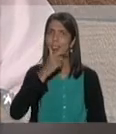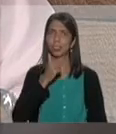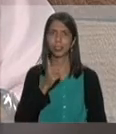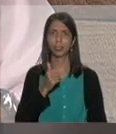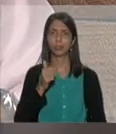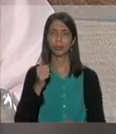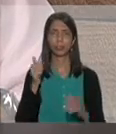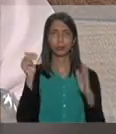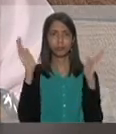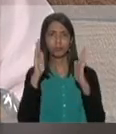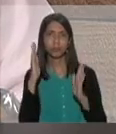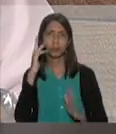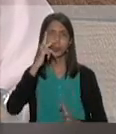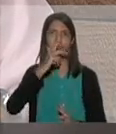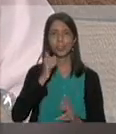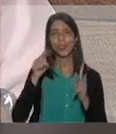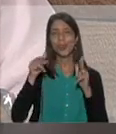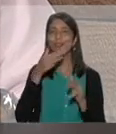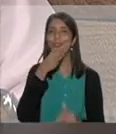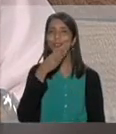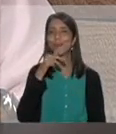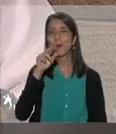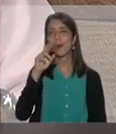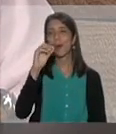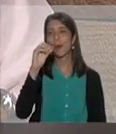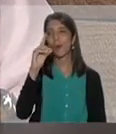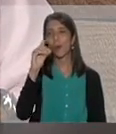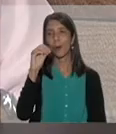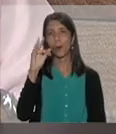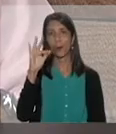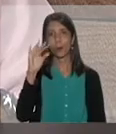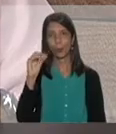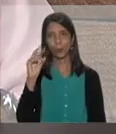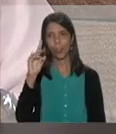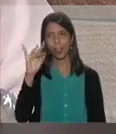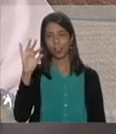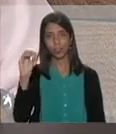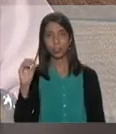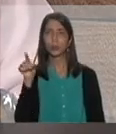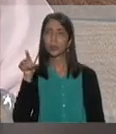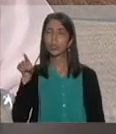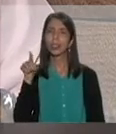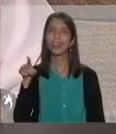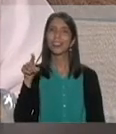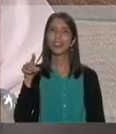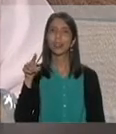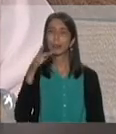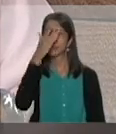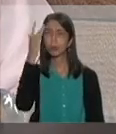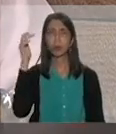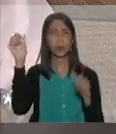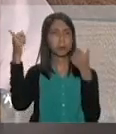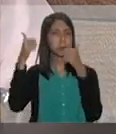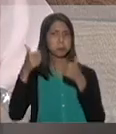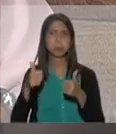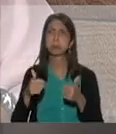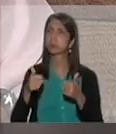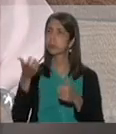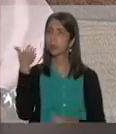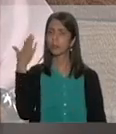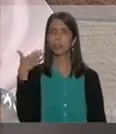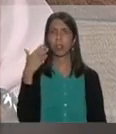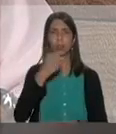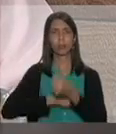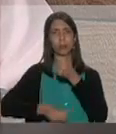bonitos, um padrão de beleza tipo Rodolfo Valentino, né, que foi o ídolo, o